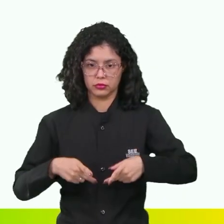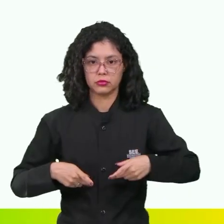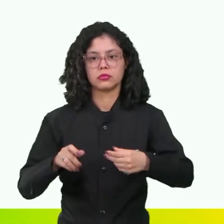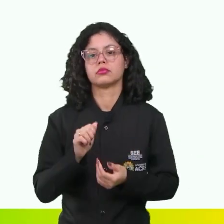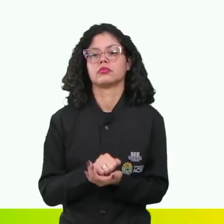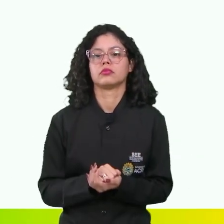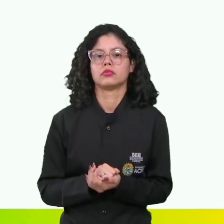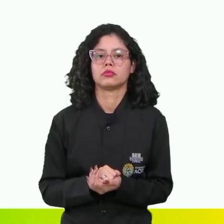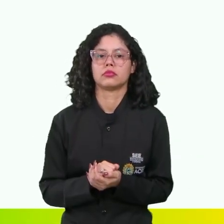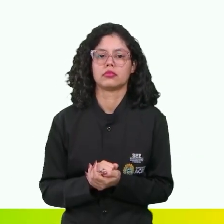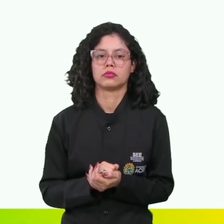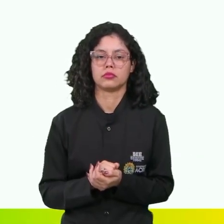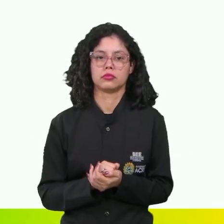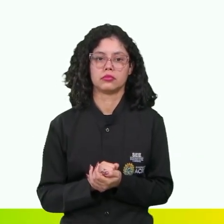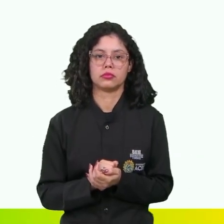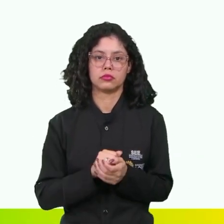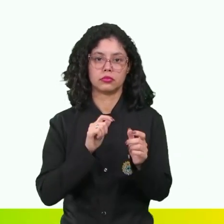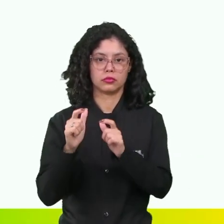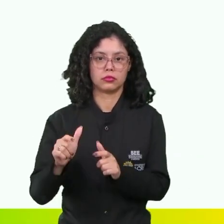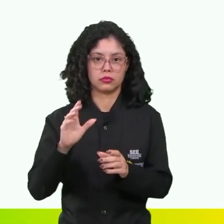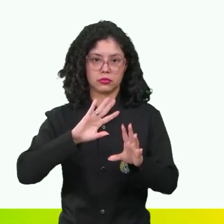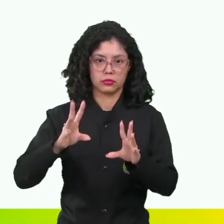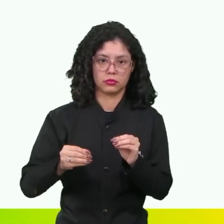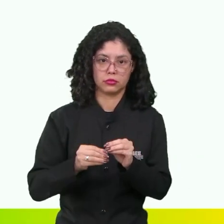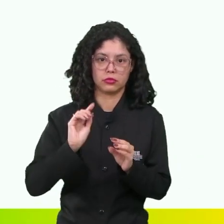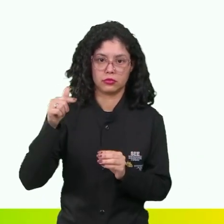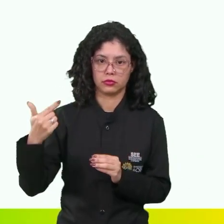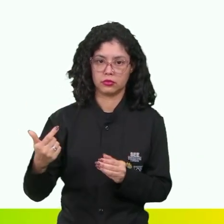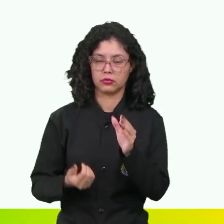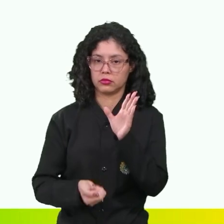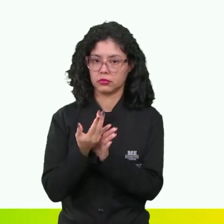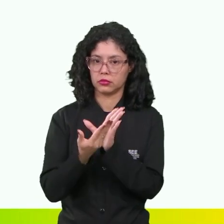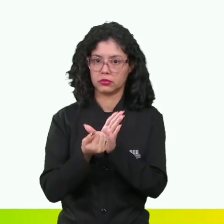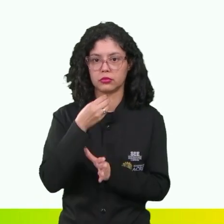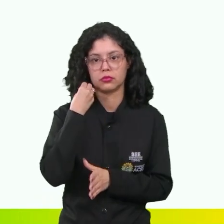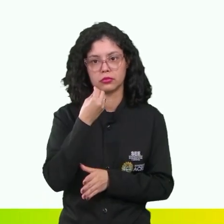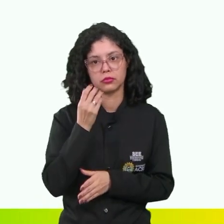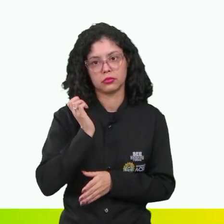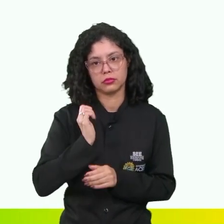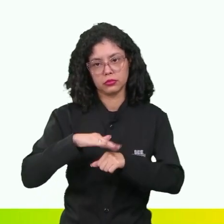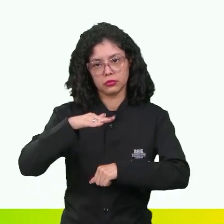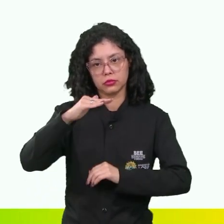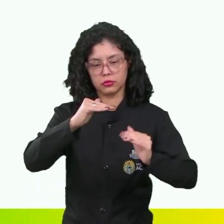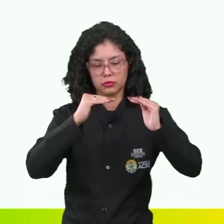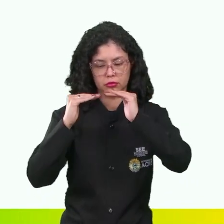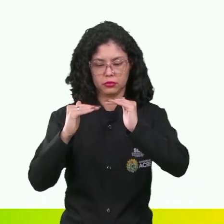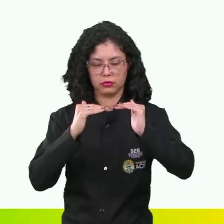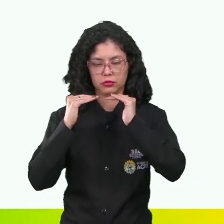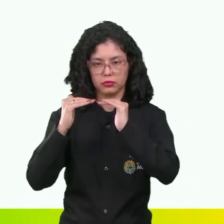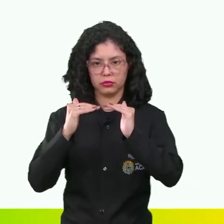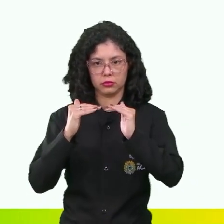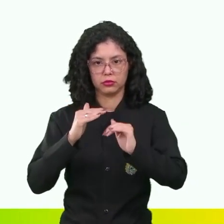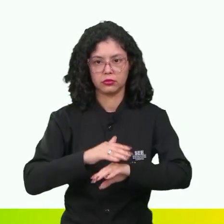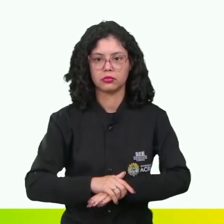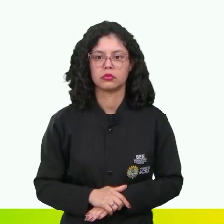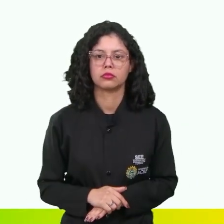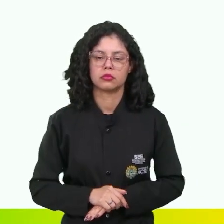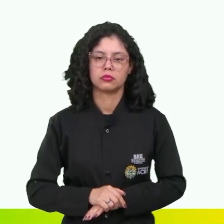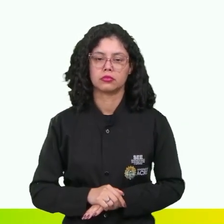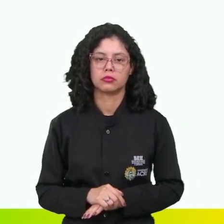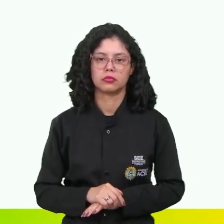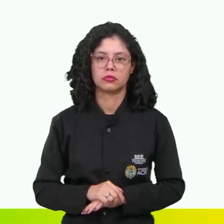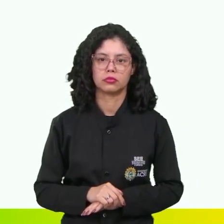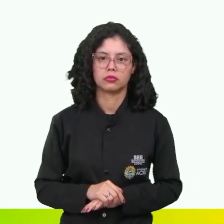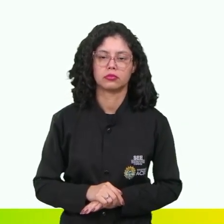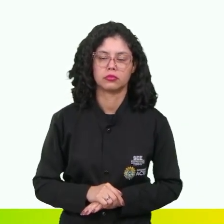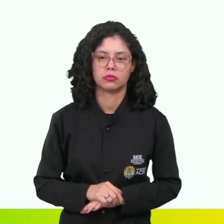humanos e automáticos, onde cada um complementa o outro para criar uma experiência